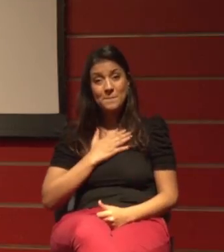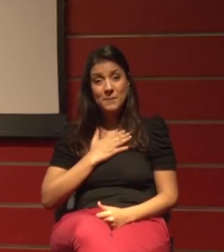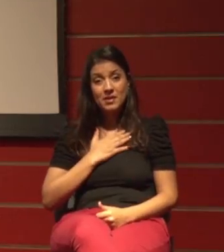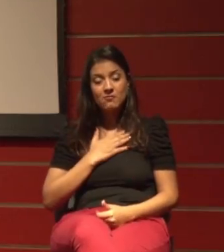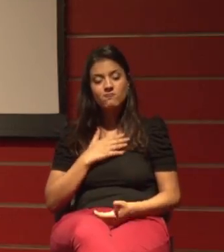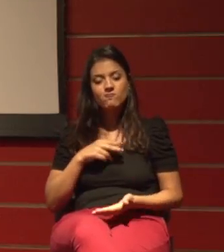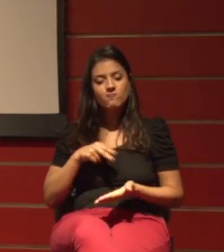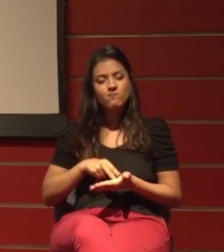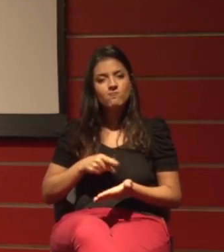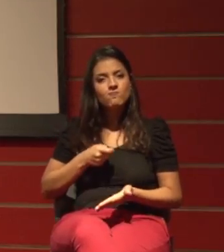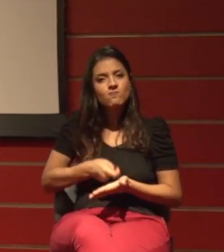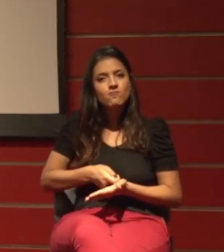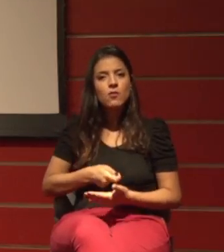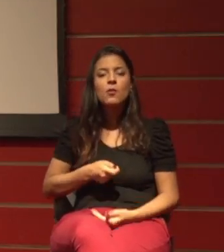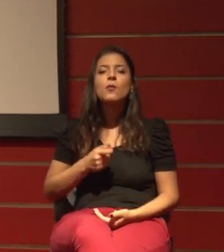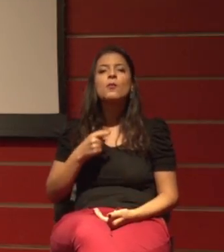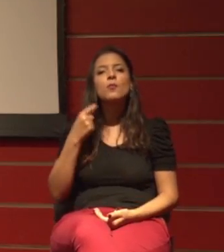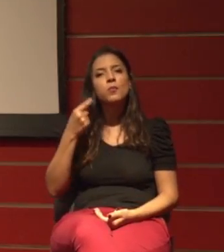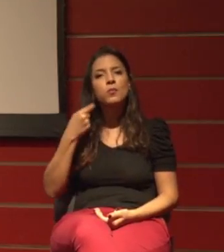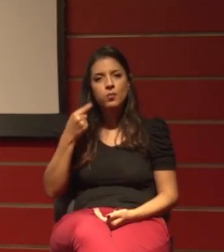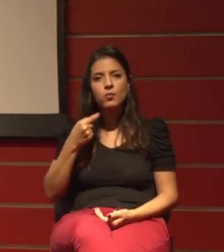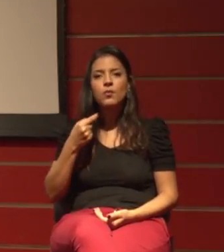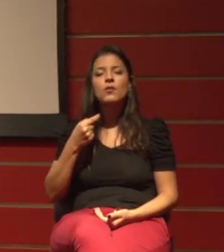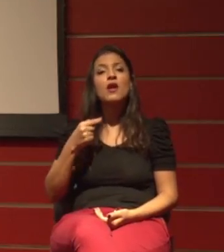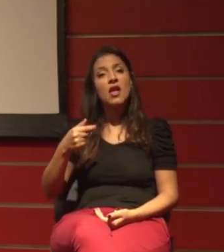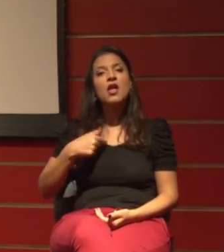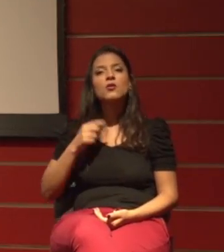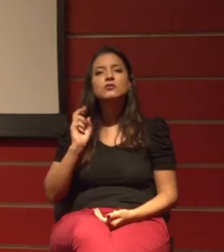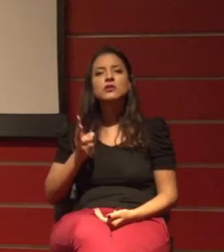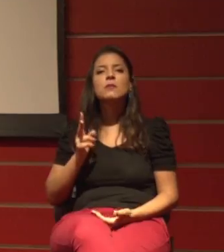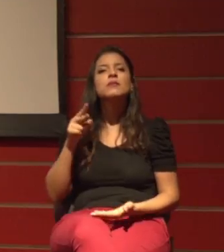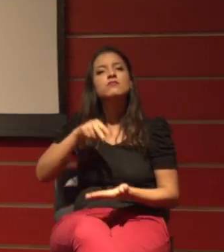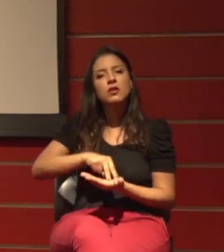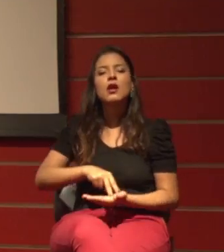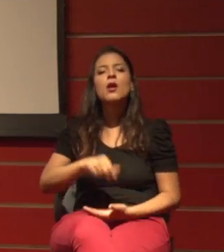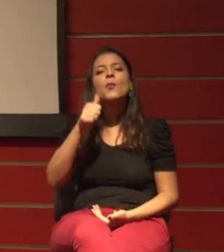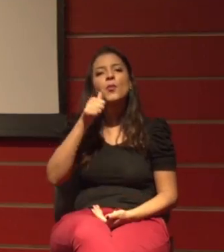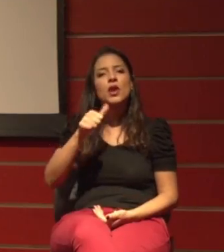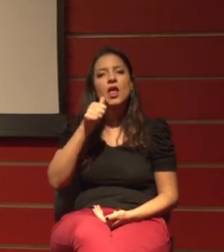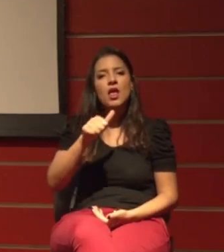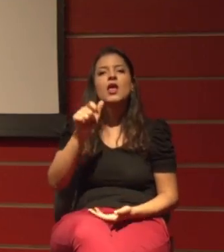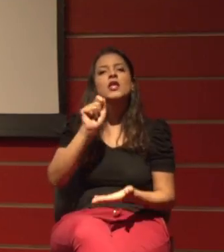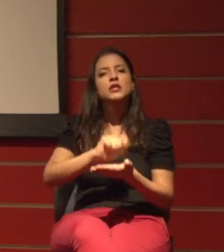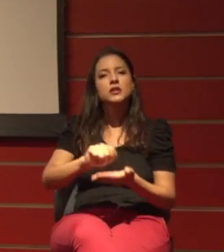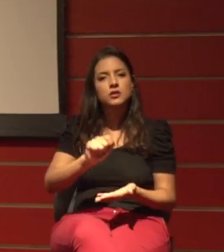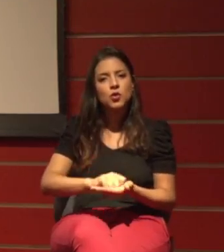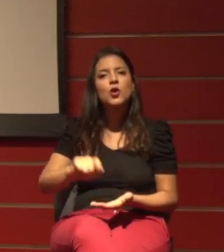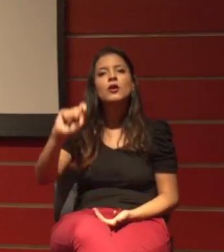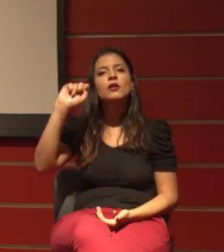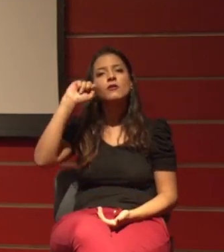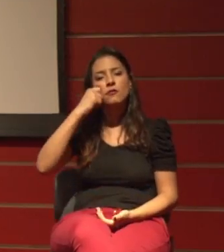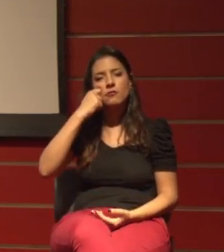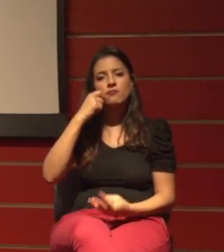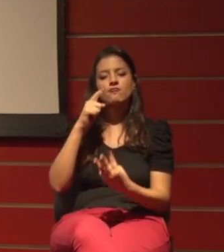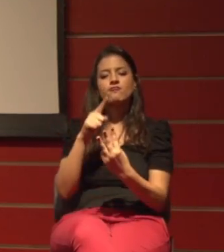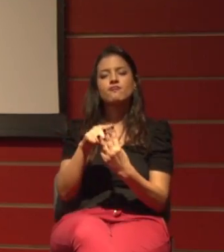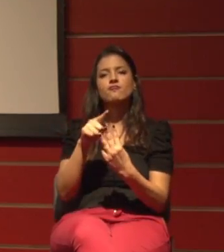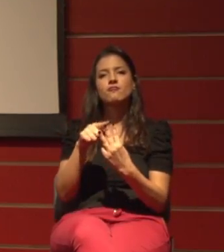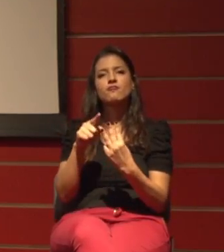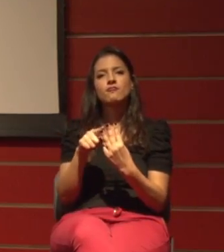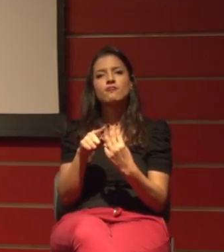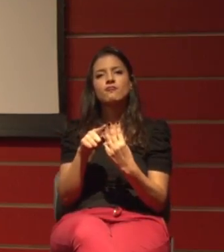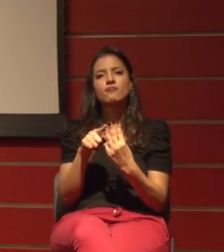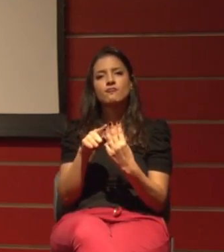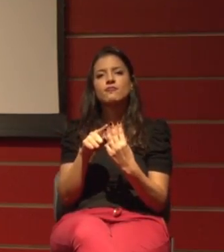político Eu sempre me apresento como escritora mulher negra né Eu acho que essas três eh